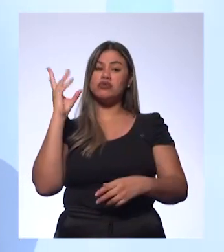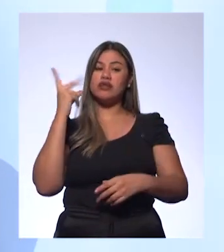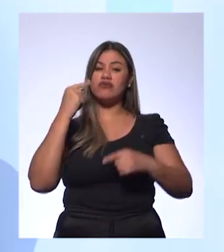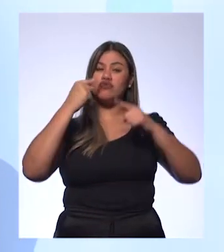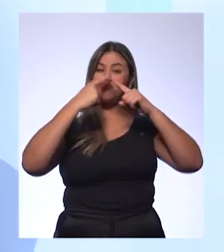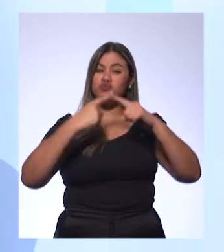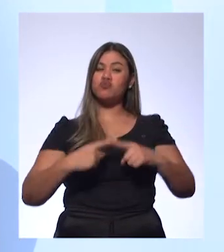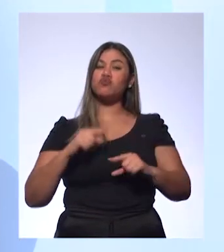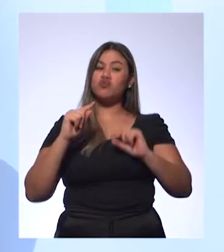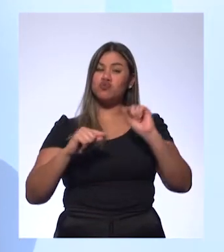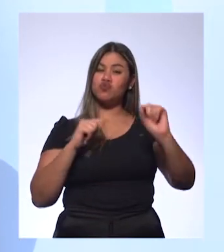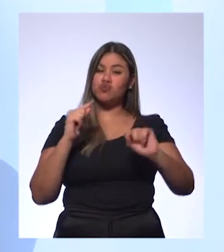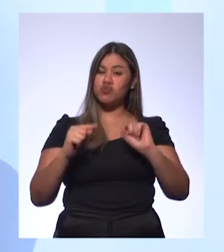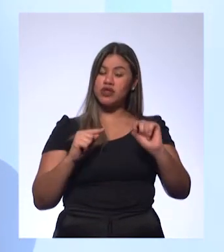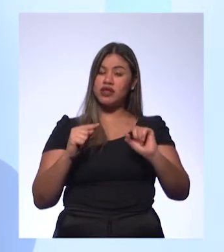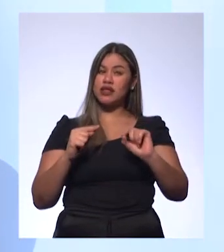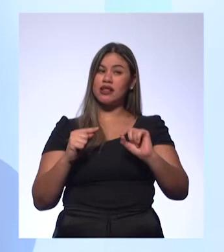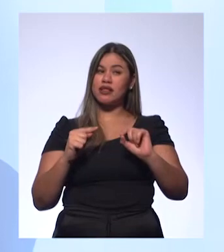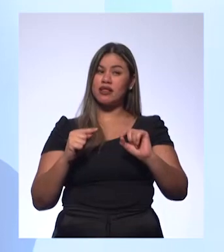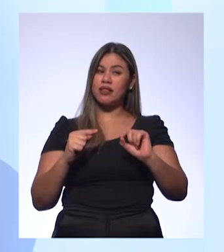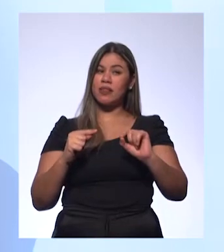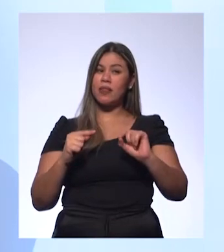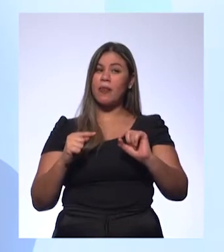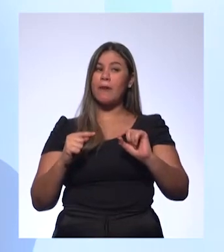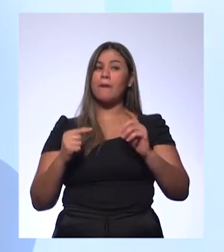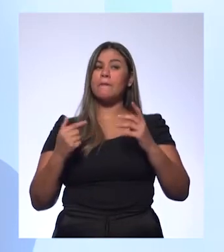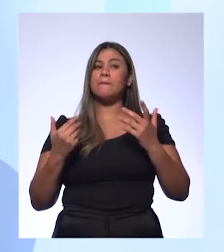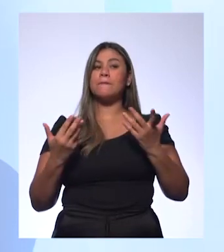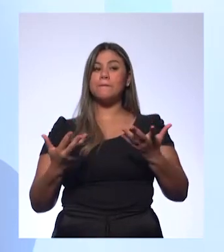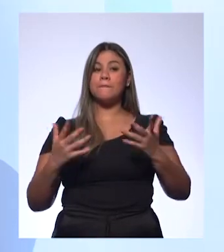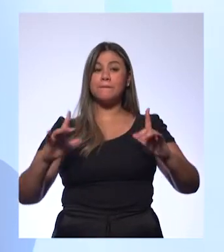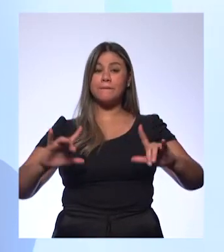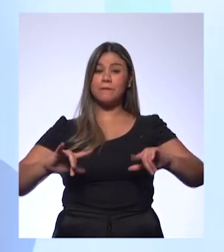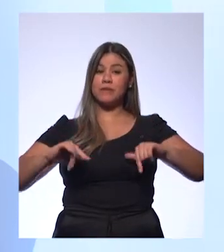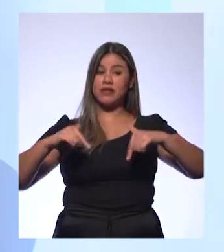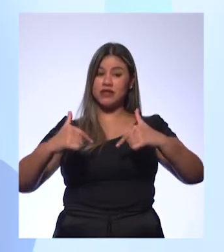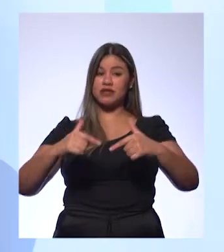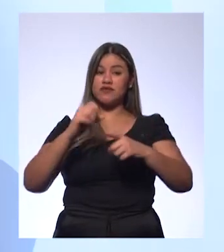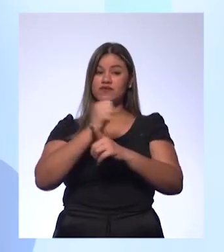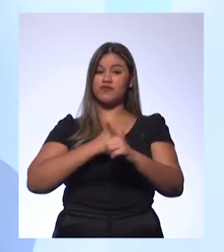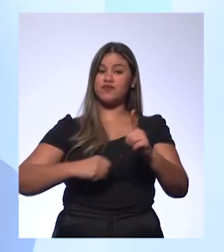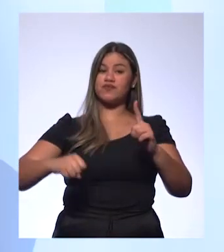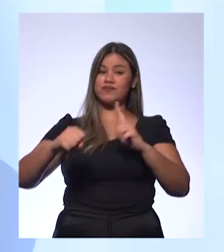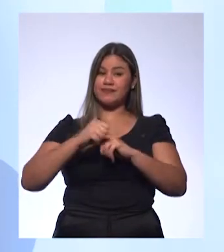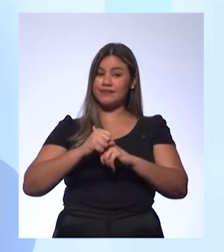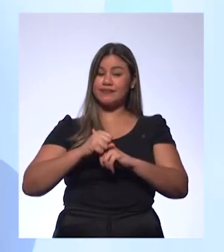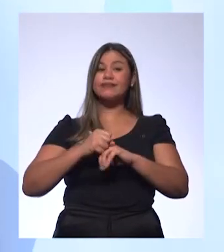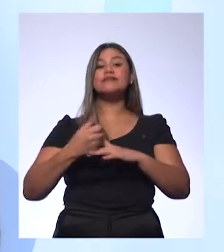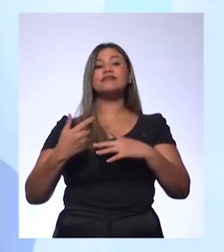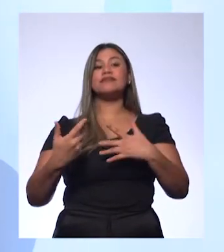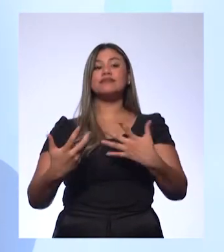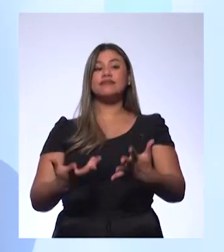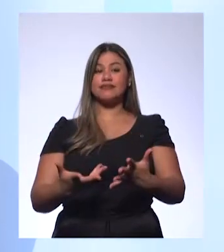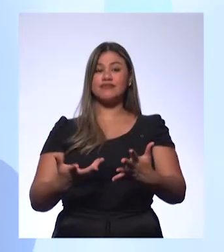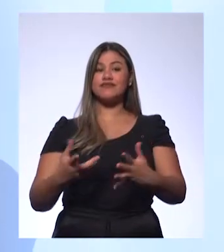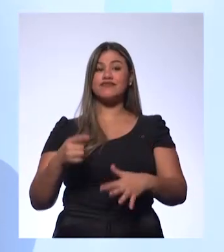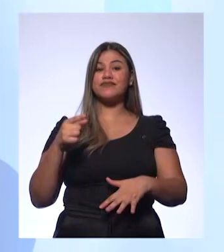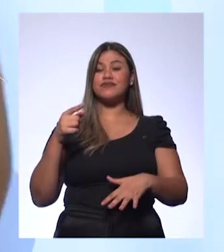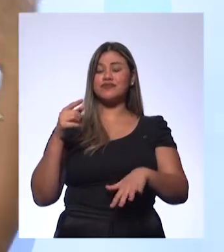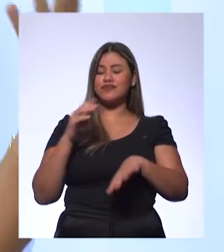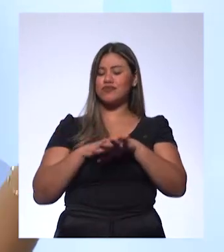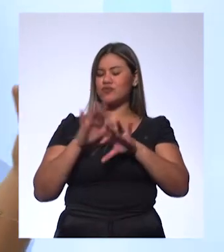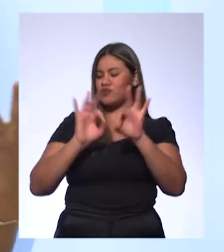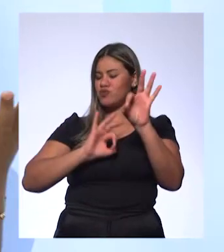ela gostaria de desenvolver a iniciativa social. E foi aí que ela fez